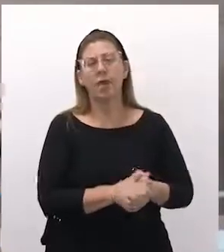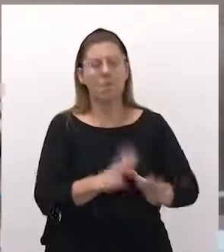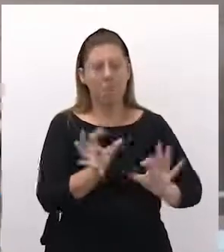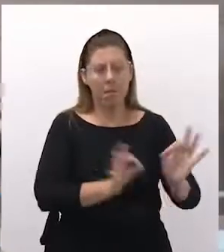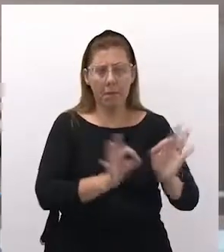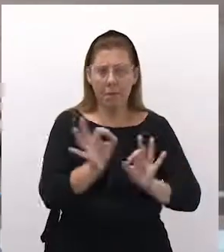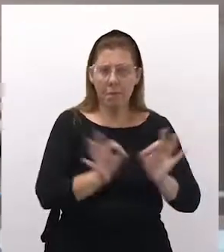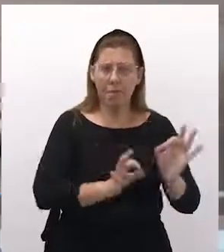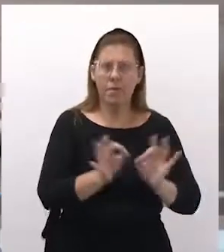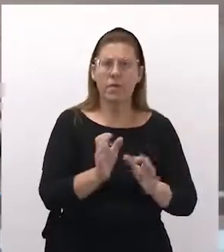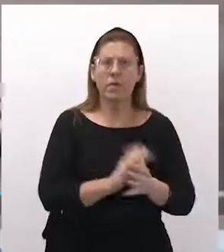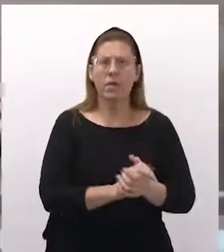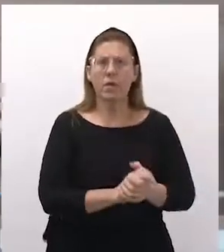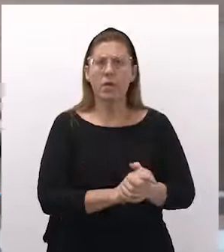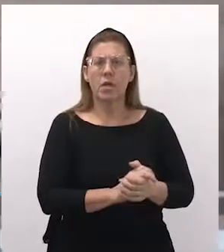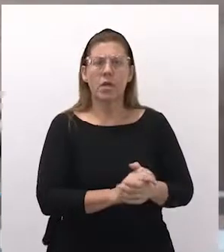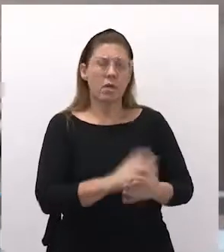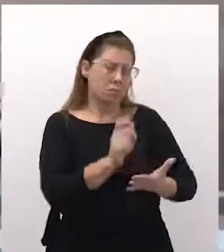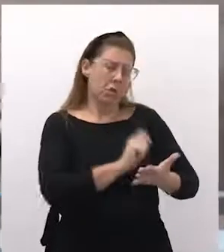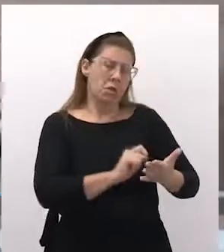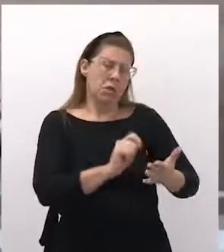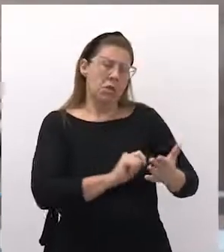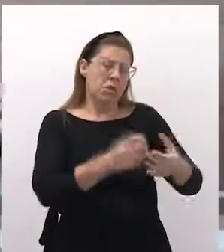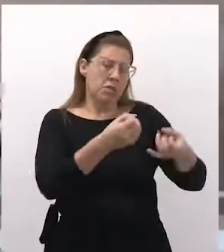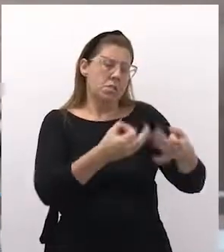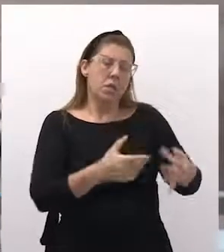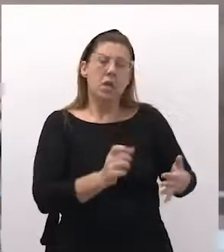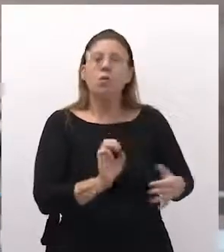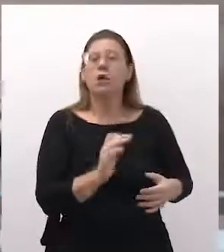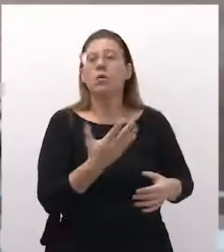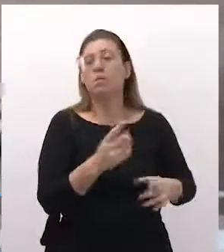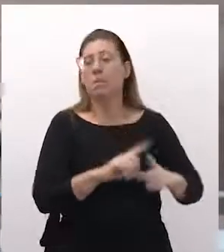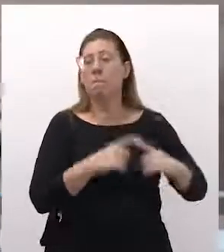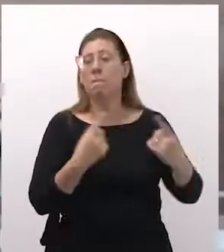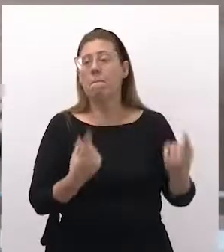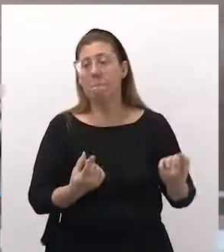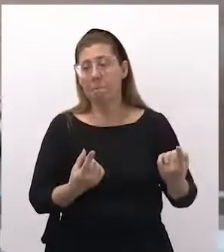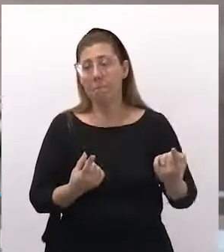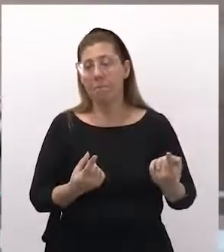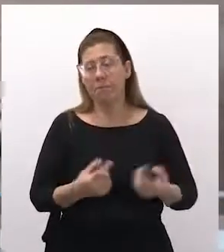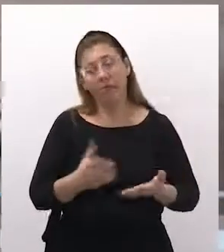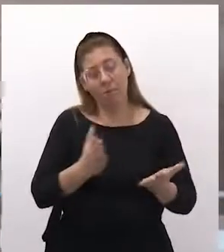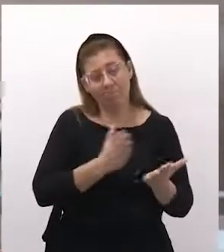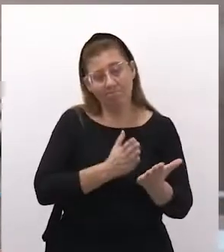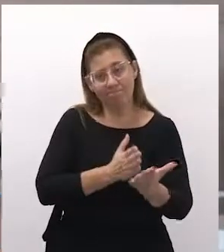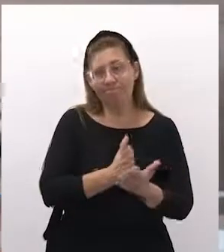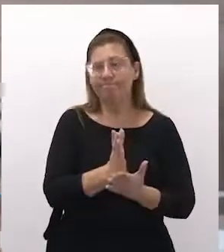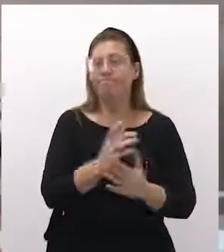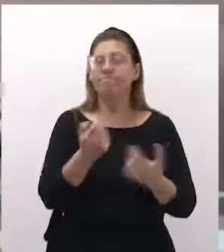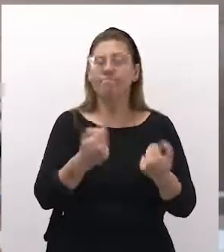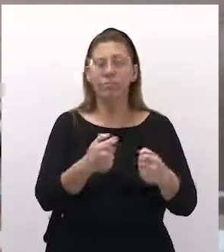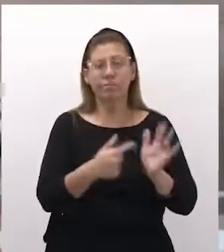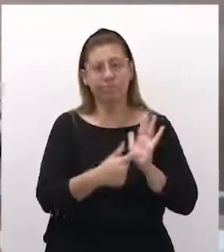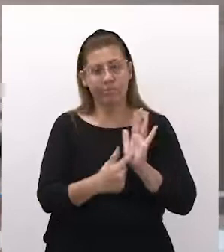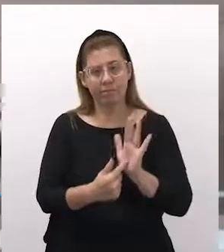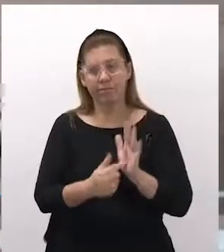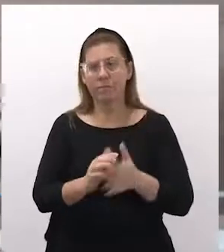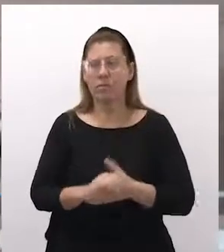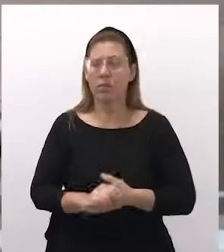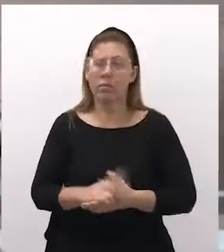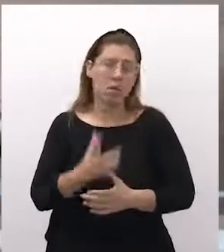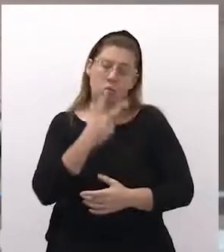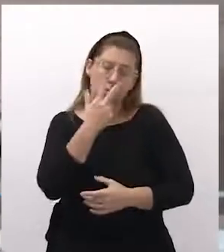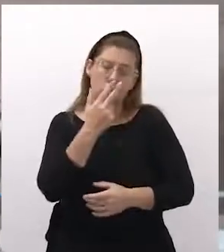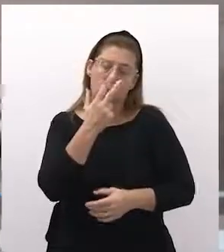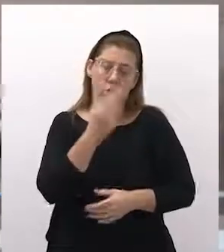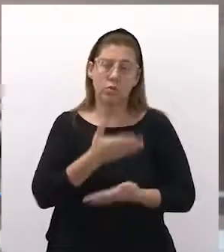programar, né? Ela não descreve o que está acontecendo, mas ela era para ser um ponto para o qual estamos caminhando. E eu não acho que